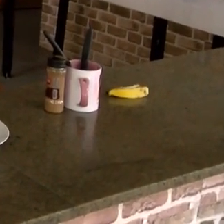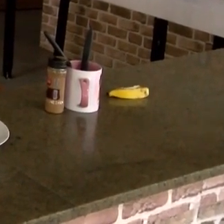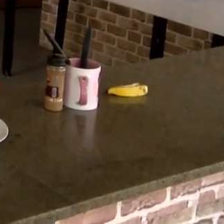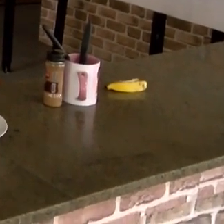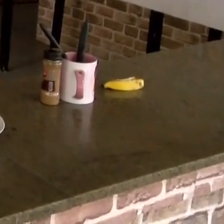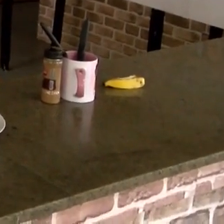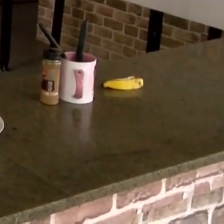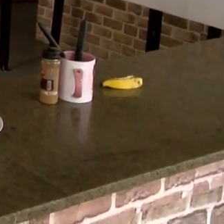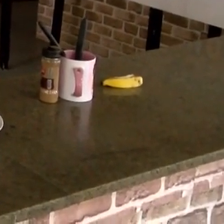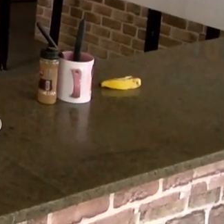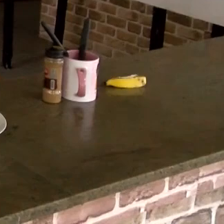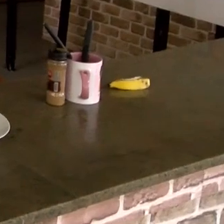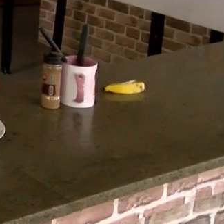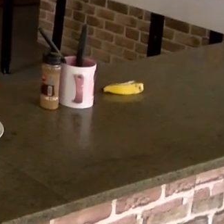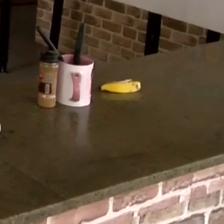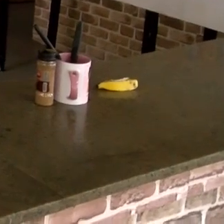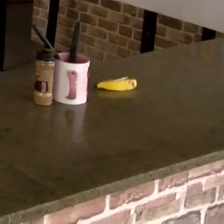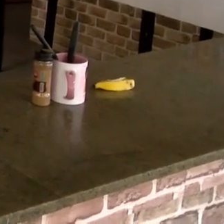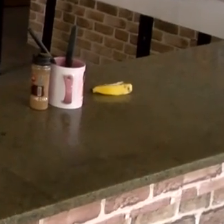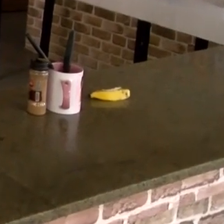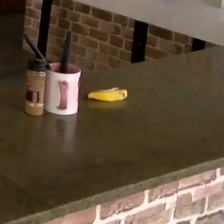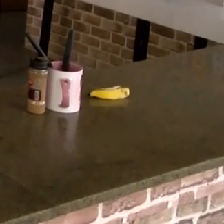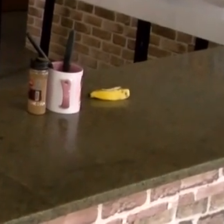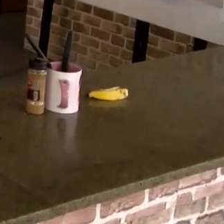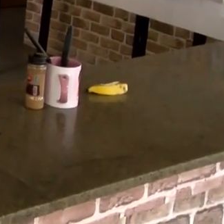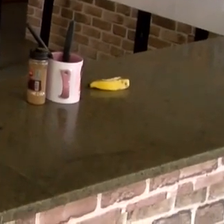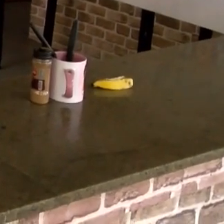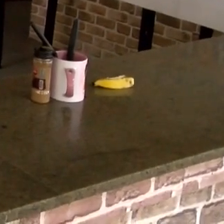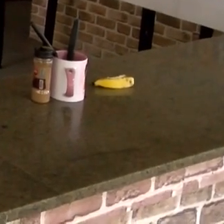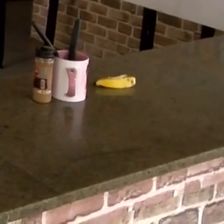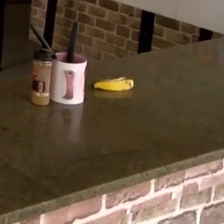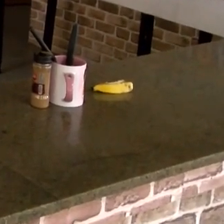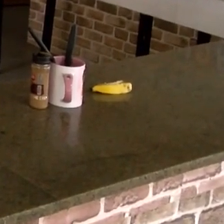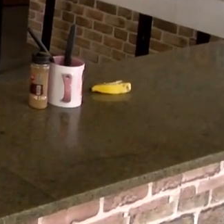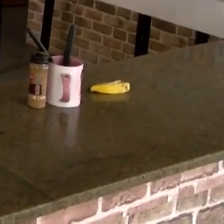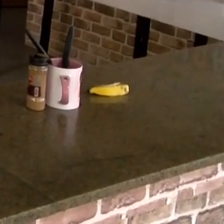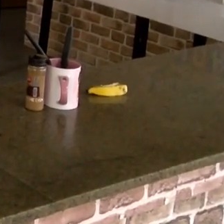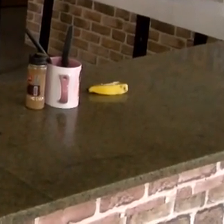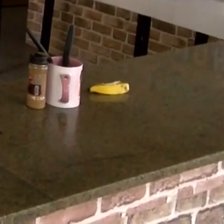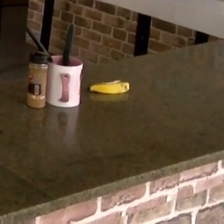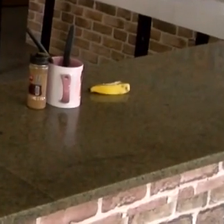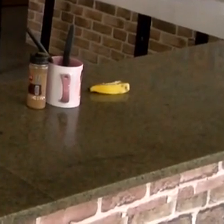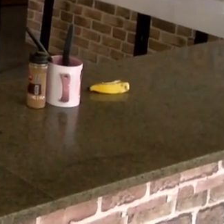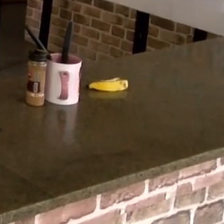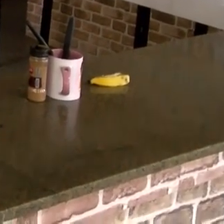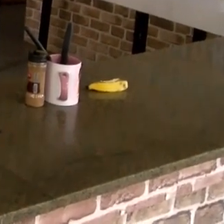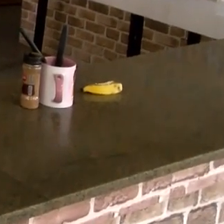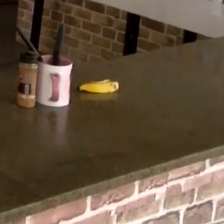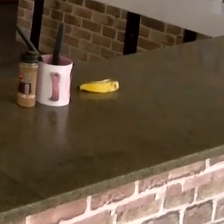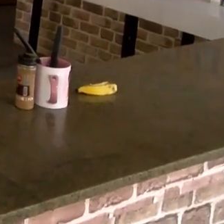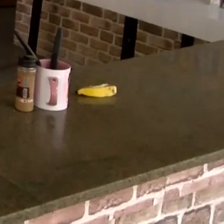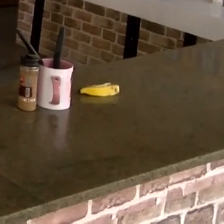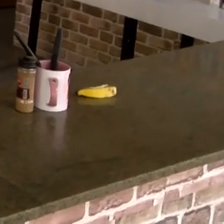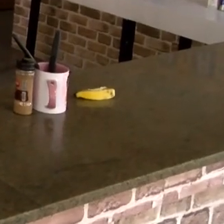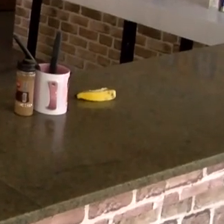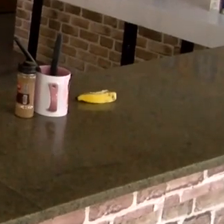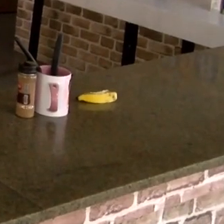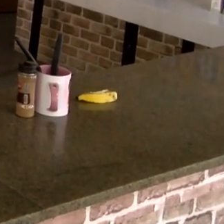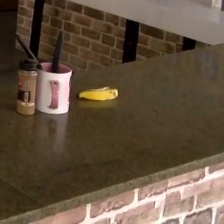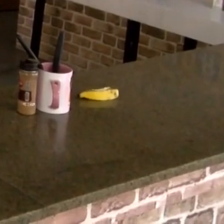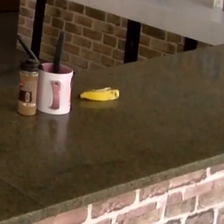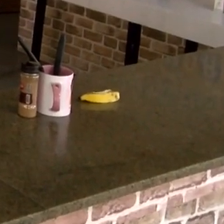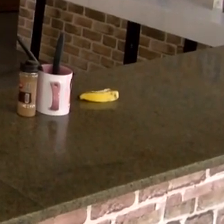todo mundo do João Paulo Guerra. Também tem uma aluna que deixou um recadinho lá nas nossas redes sociais.